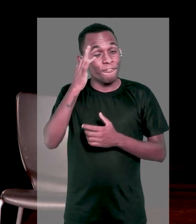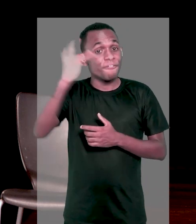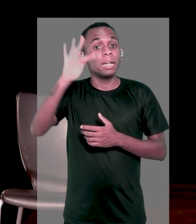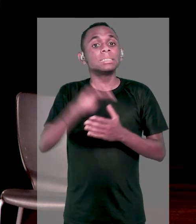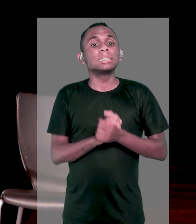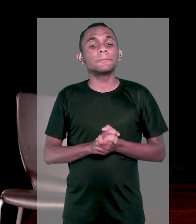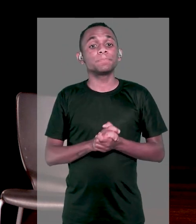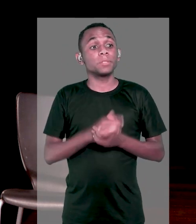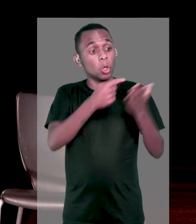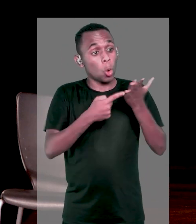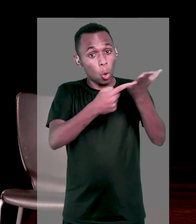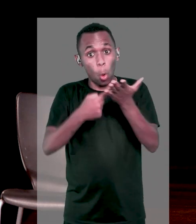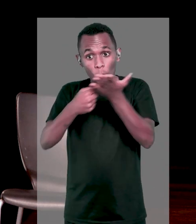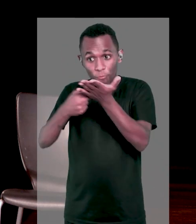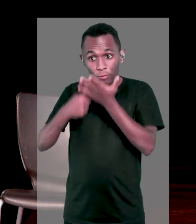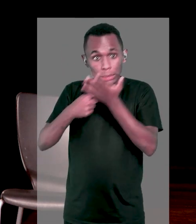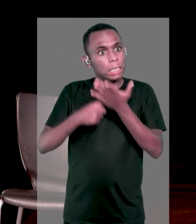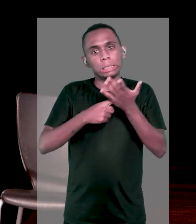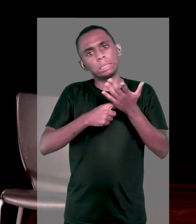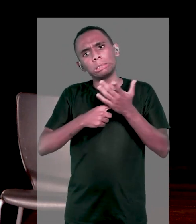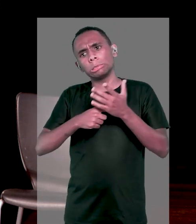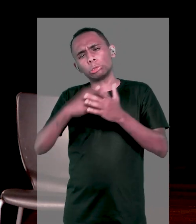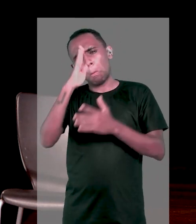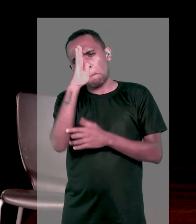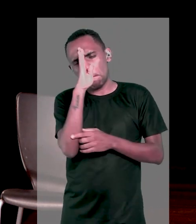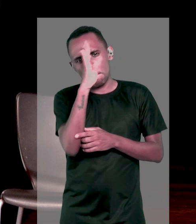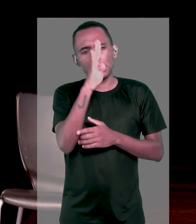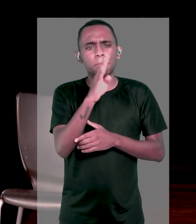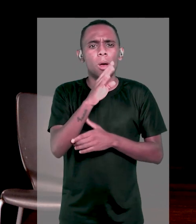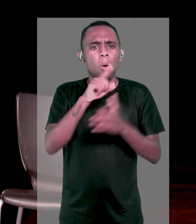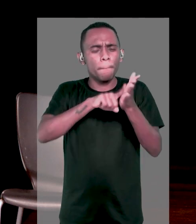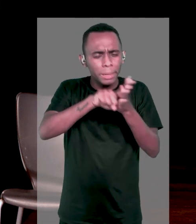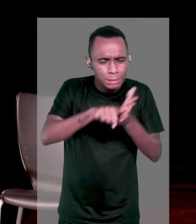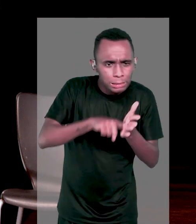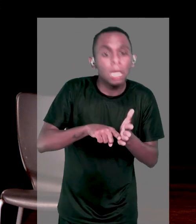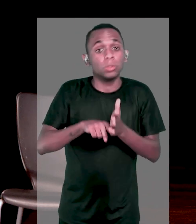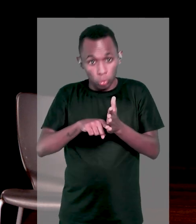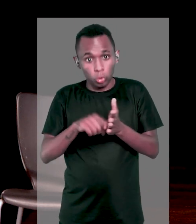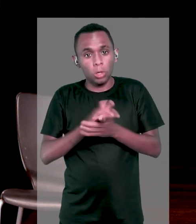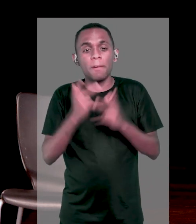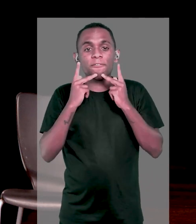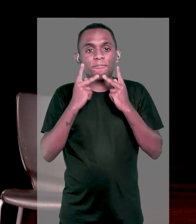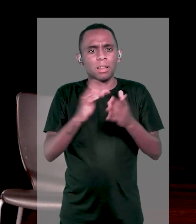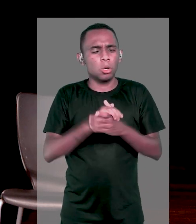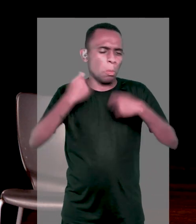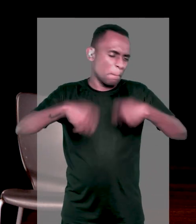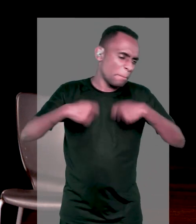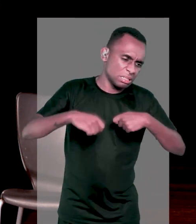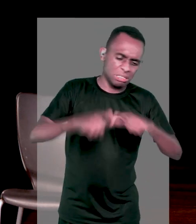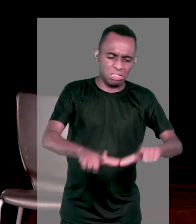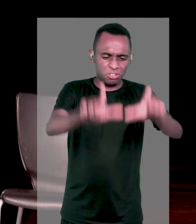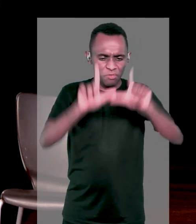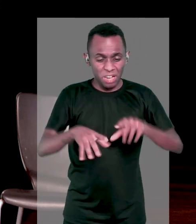deu aulas numa instituição francesa que se chama o Colégio de France e que é uma instituição na